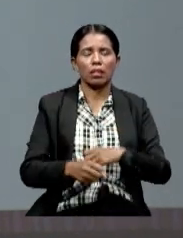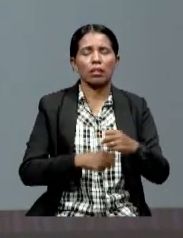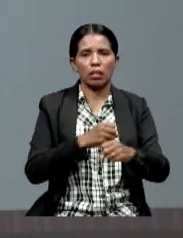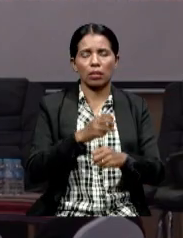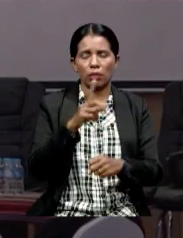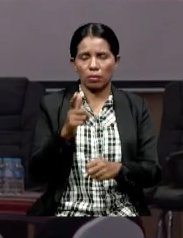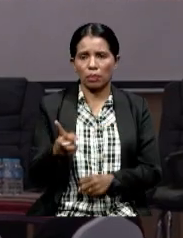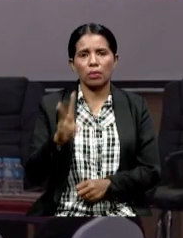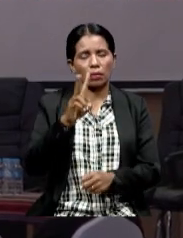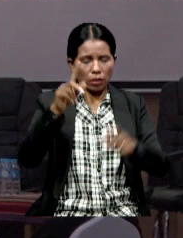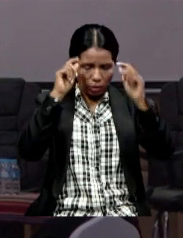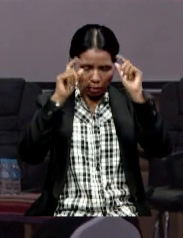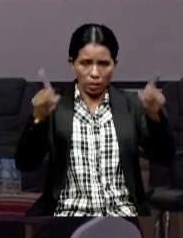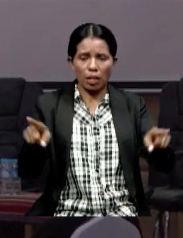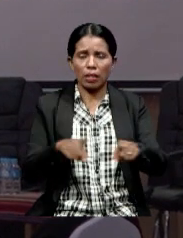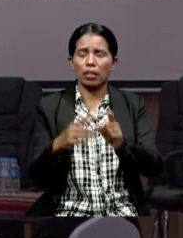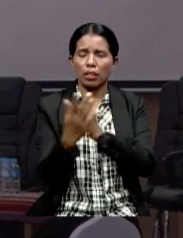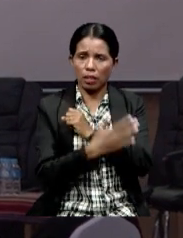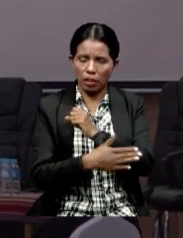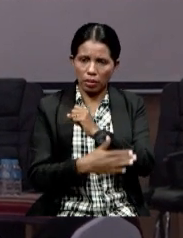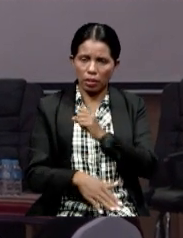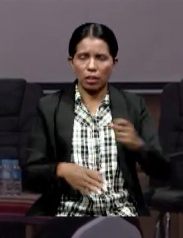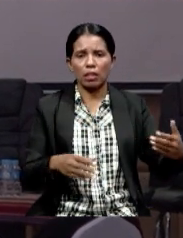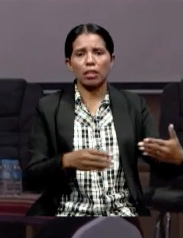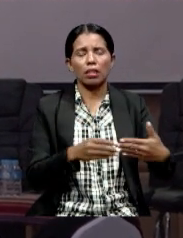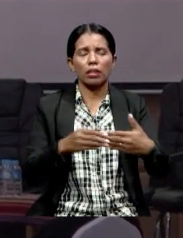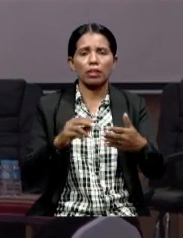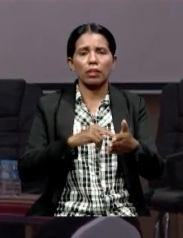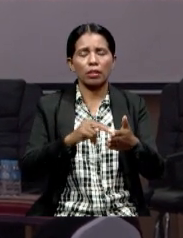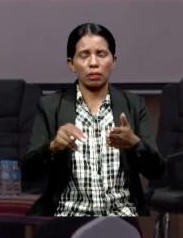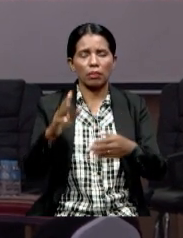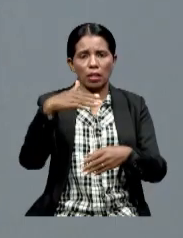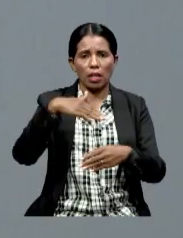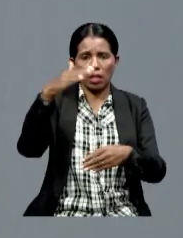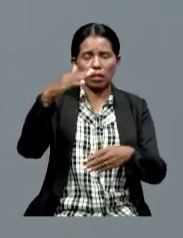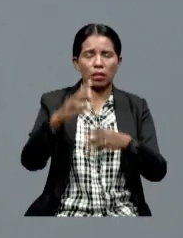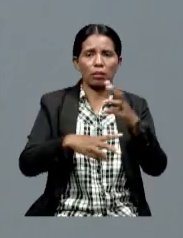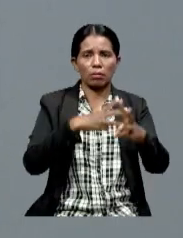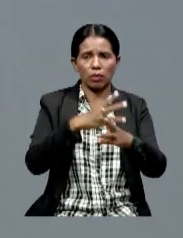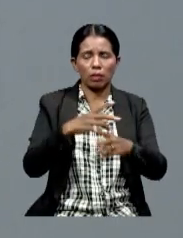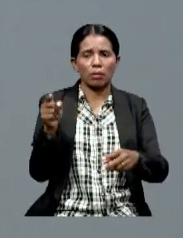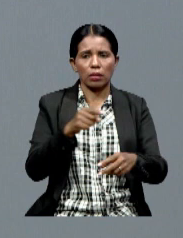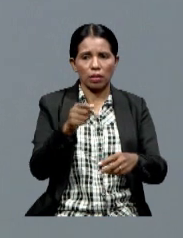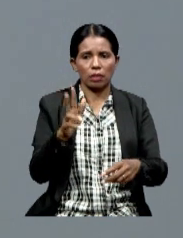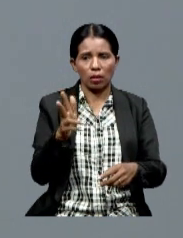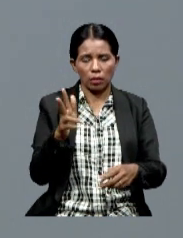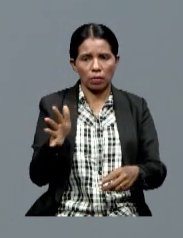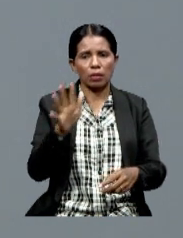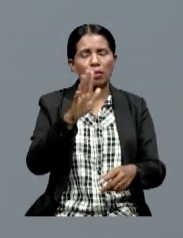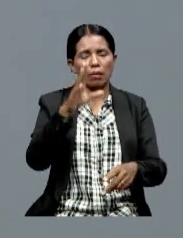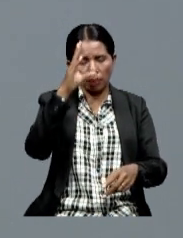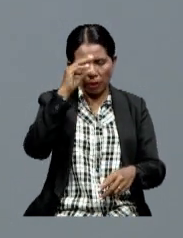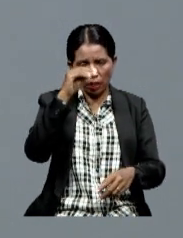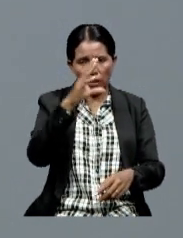rua Timor Leste makna saun ida nebe okupa numero as iha mundu ho persentu tolo nulur sing lima nebe mayoria mane